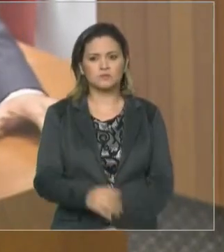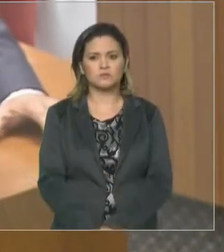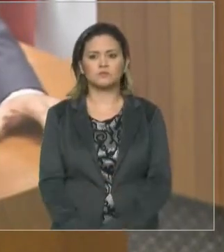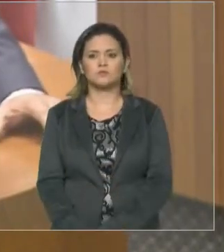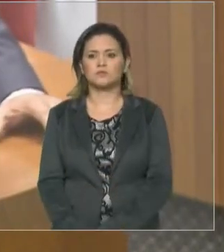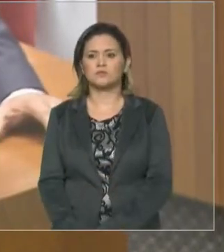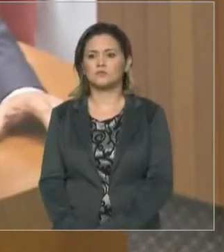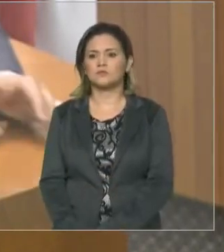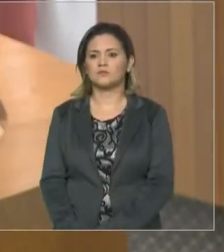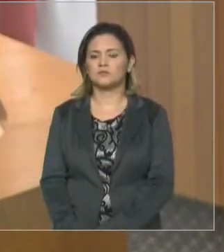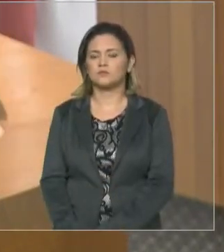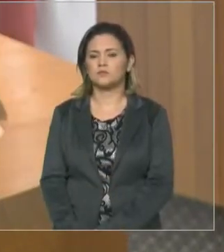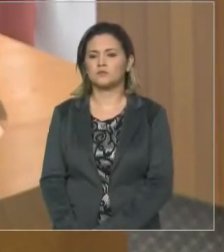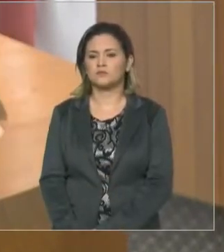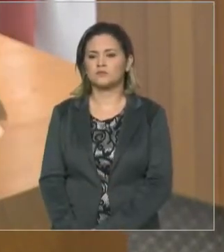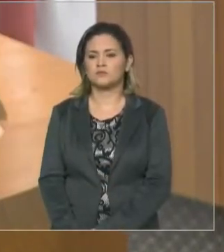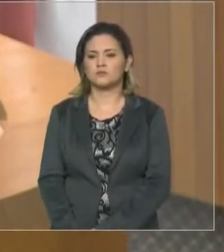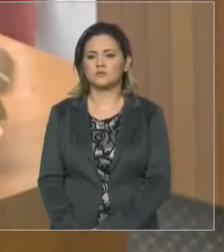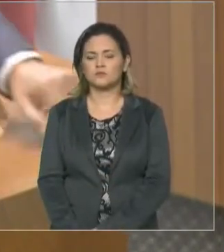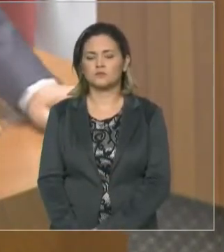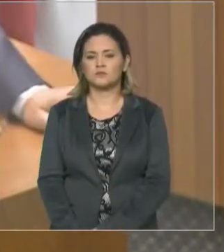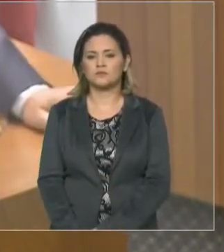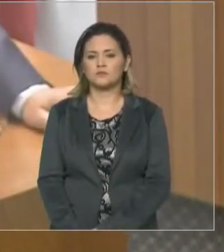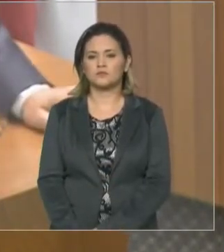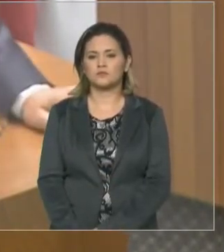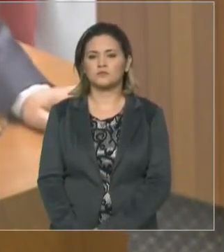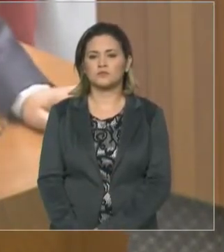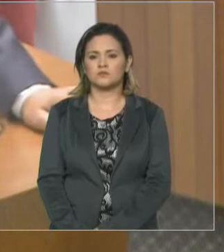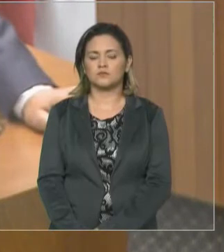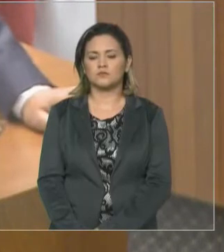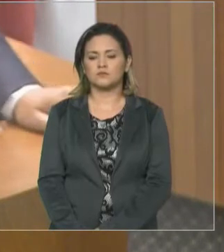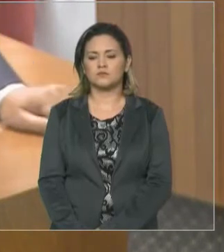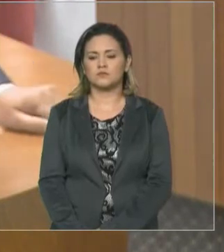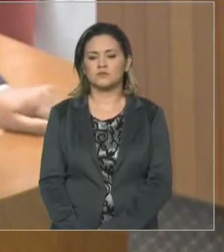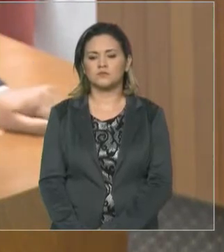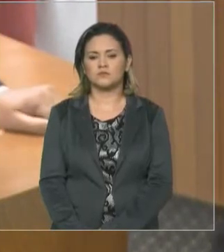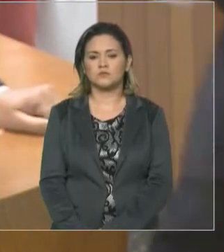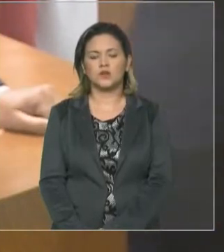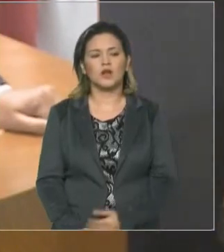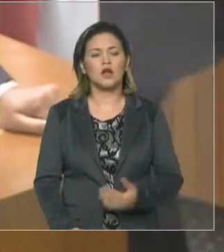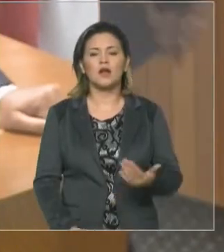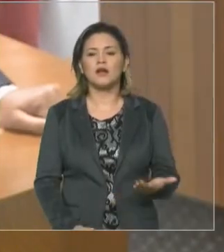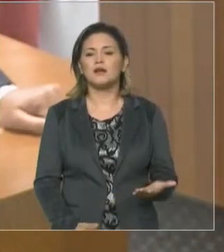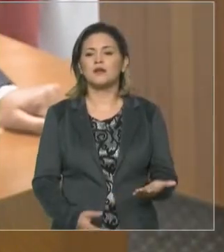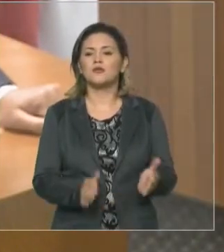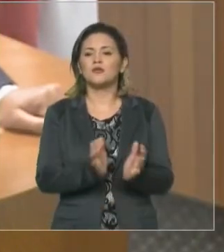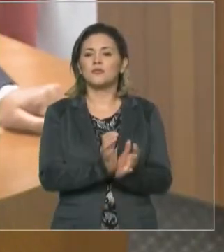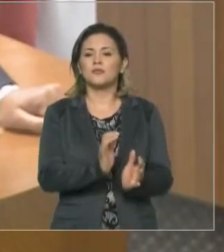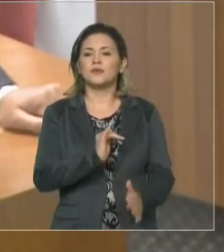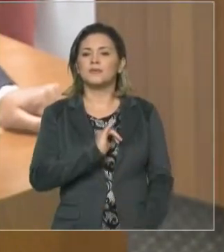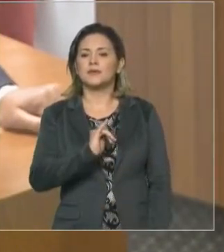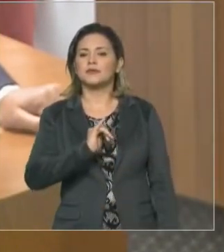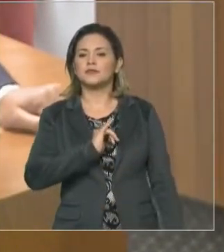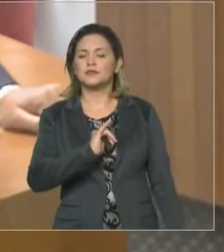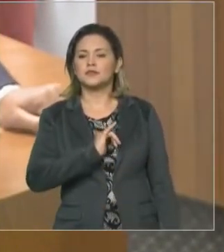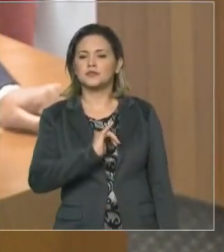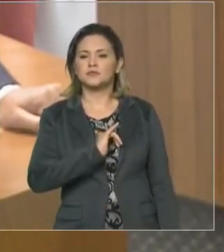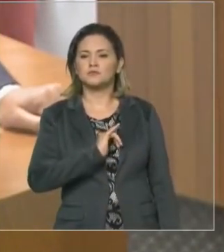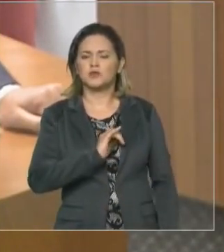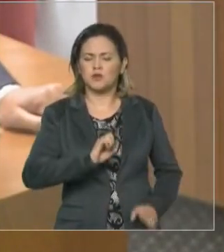têm um investimento muito mais sólido, e vem ali o Cavalo de Aço com a garra